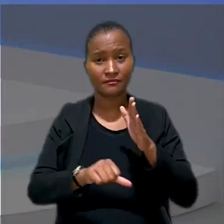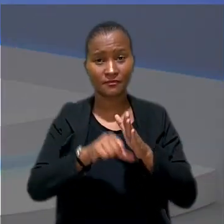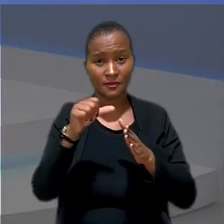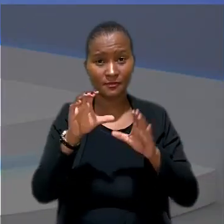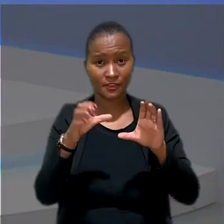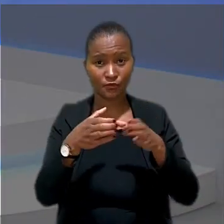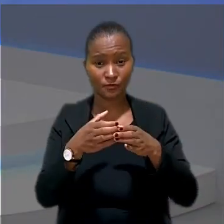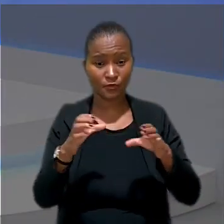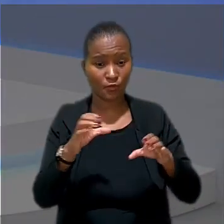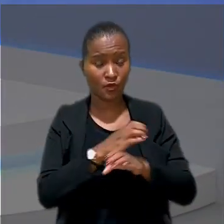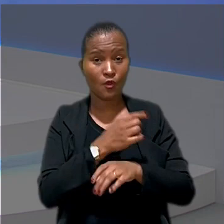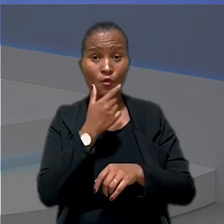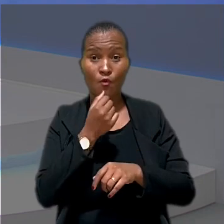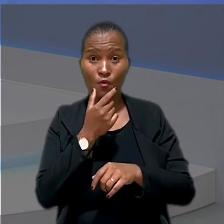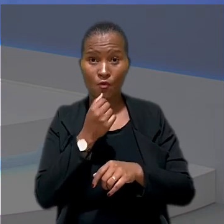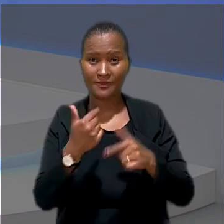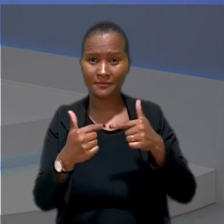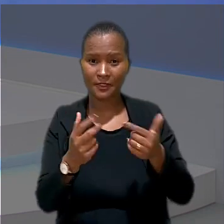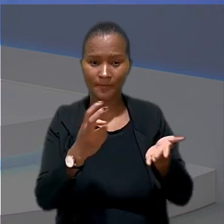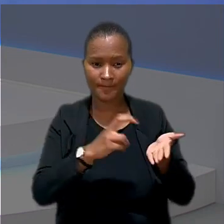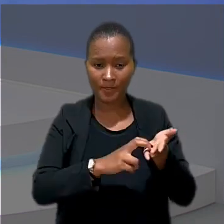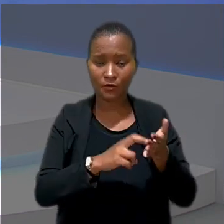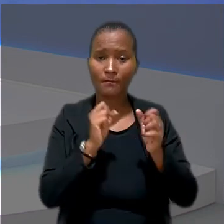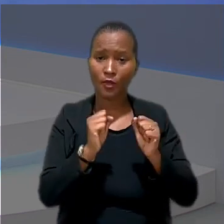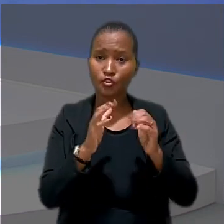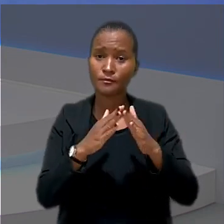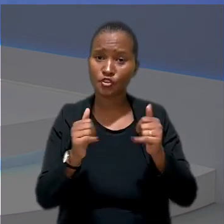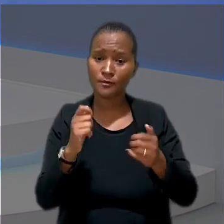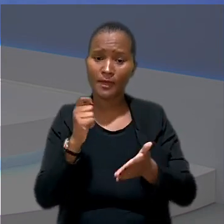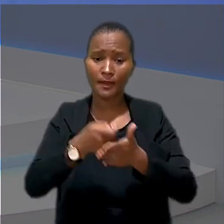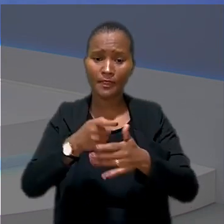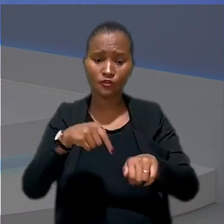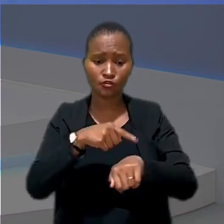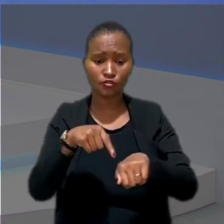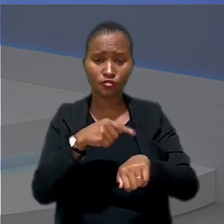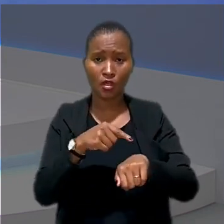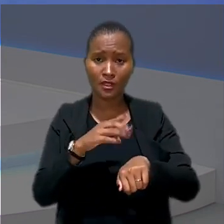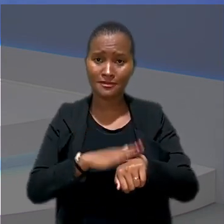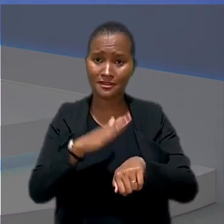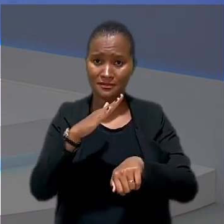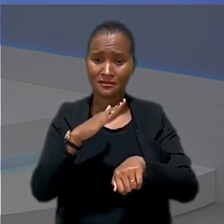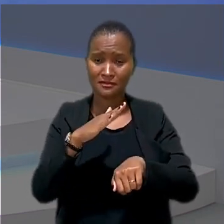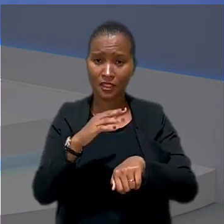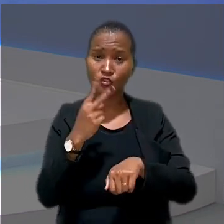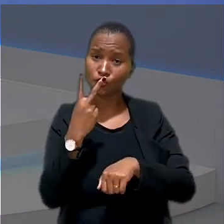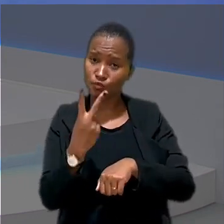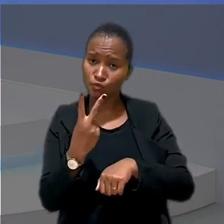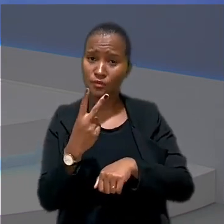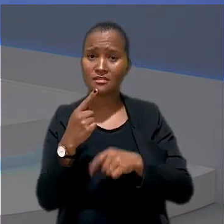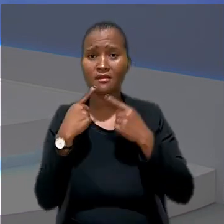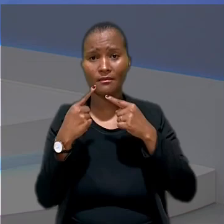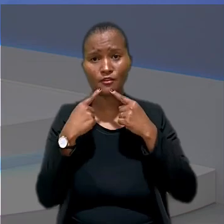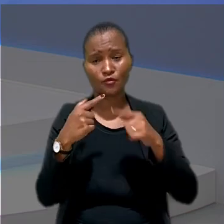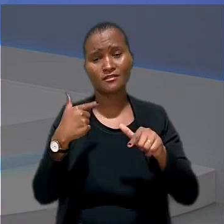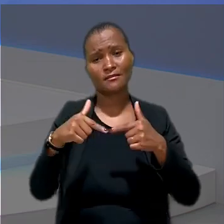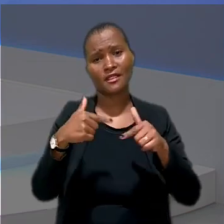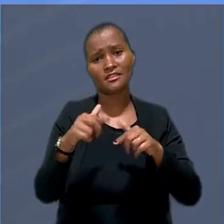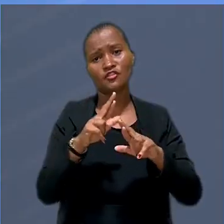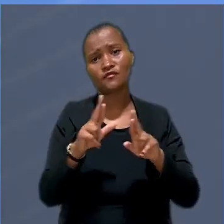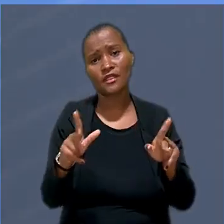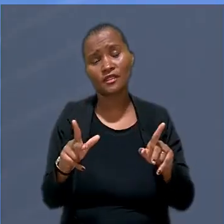A primeira turma concluiu que um bancário pode solicitar o pagamento de horas extras em duas reclamações trabalhistas